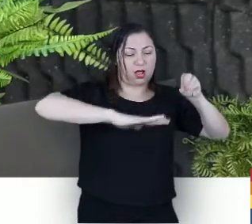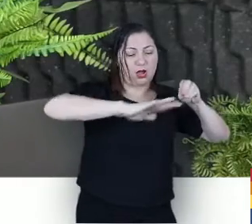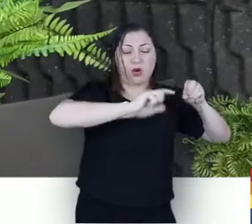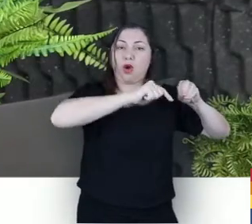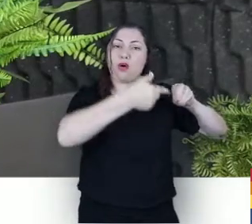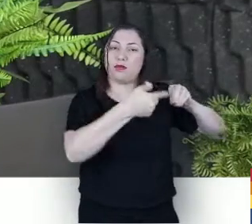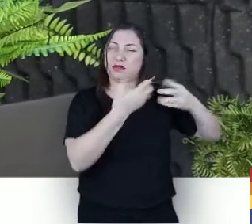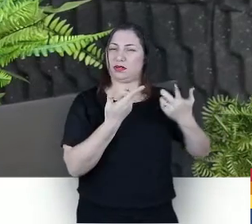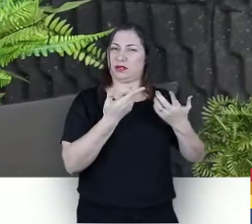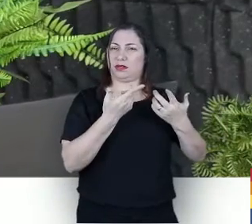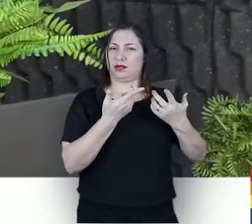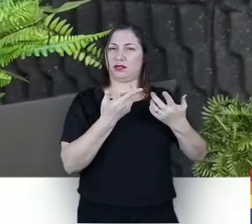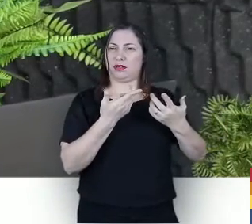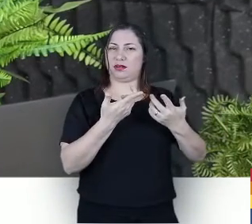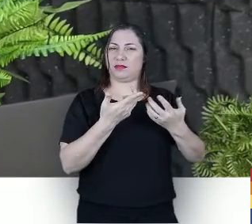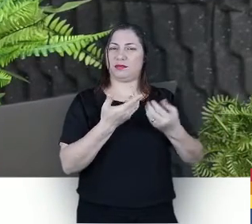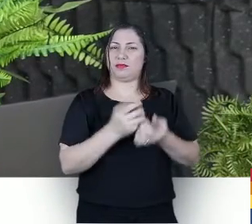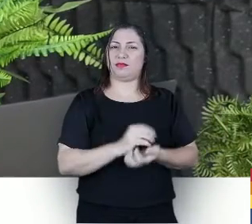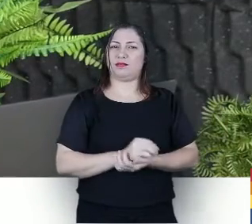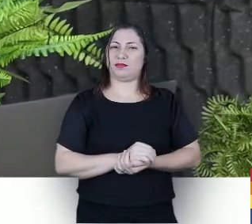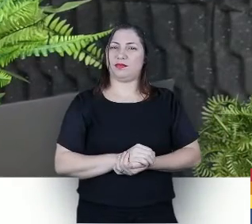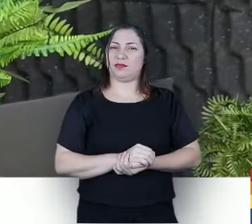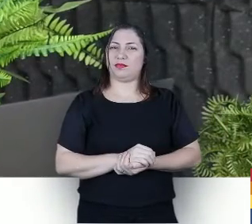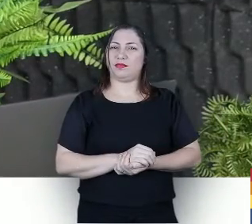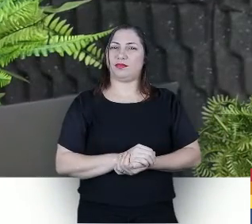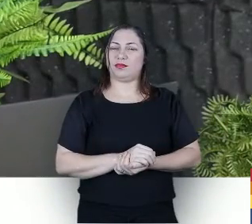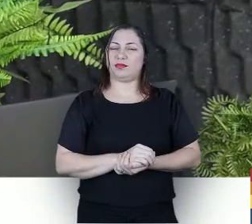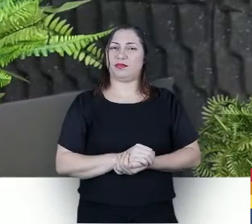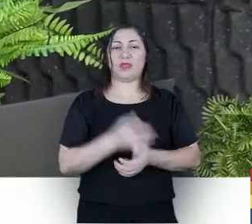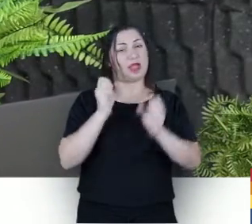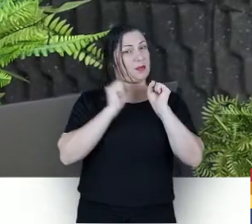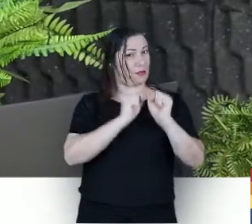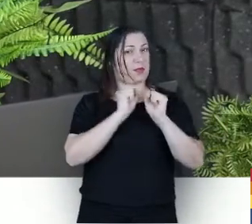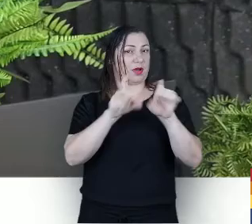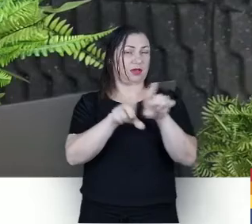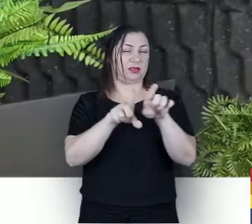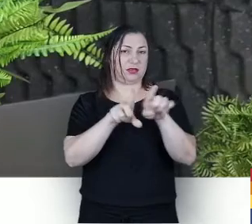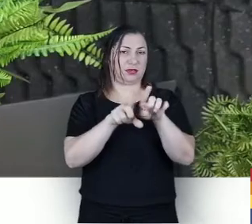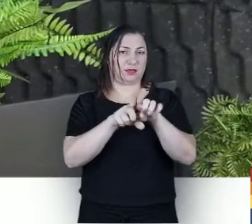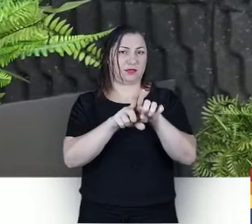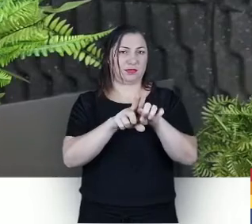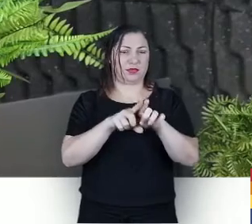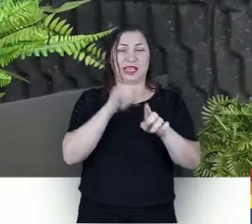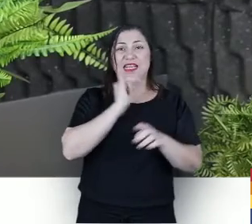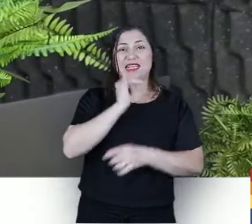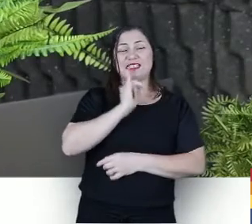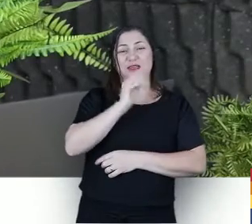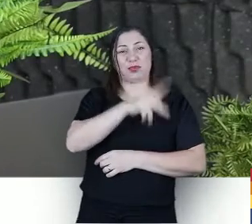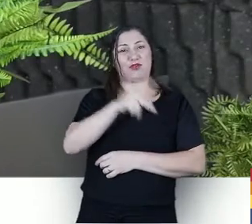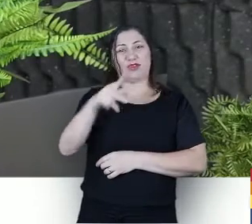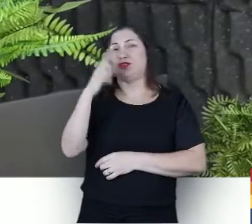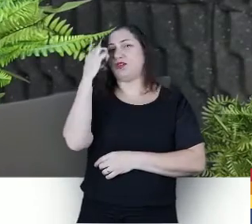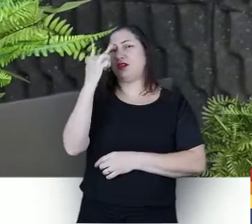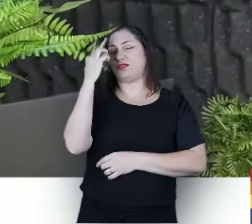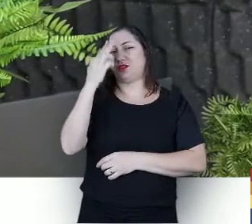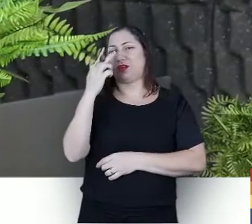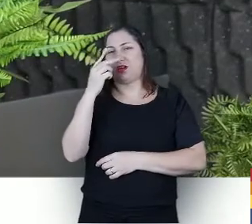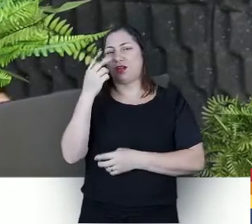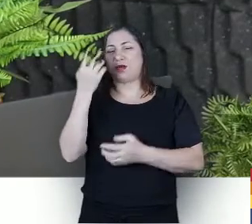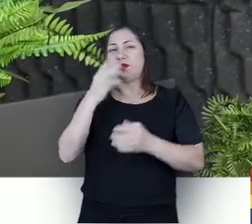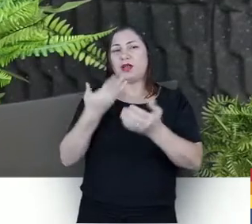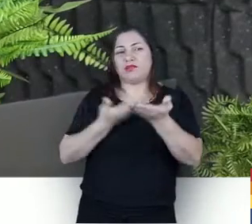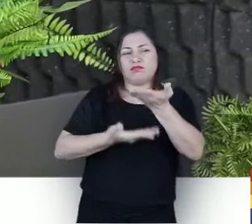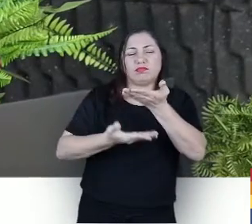essenciais que são importantes para se trabalhar nessa área de língua portuguesa para a área de linguagens. Quando a gente vai para uma outra